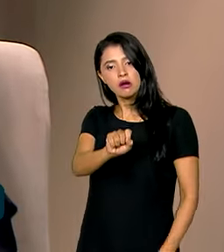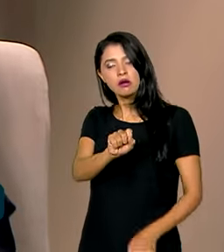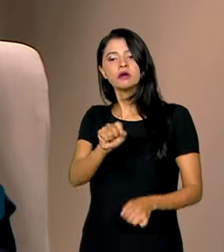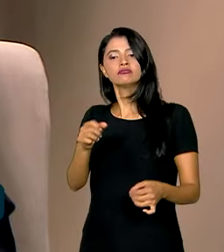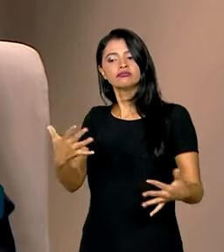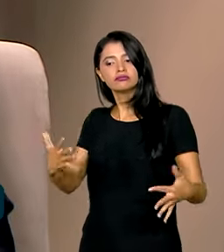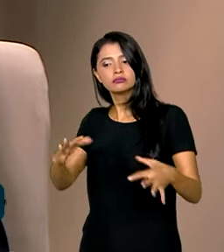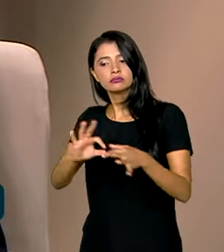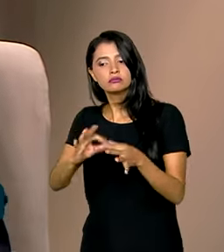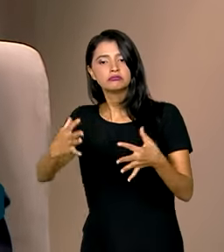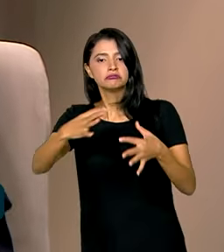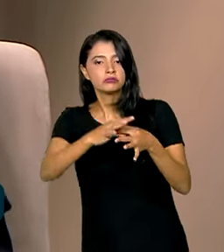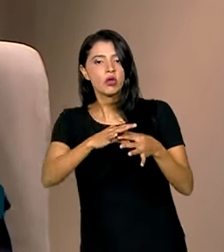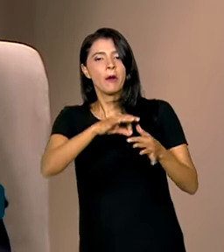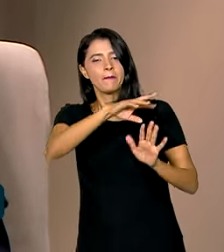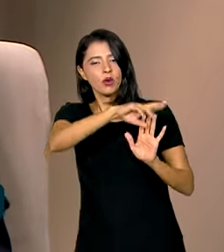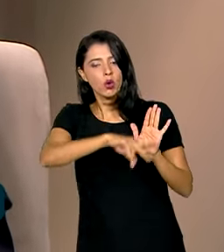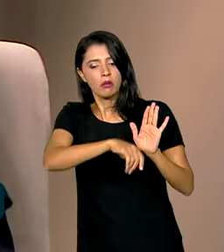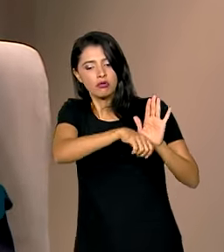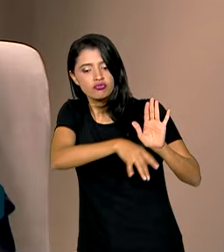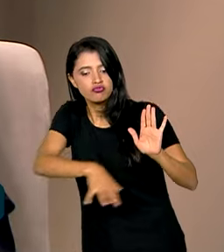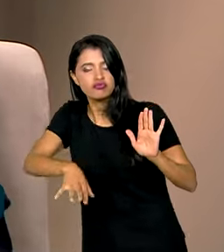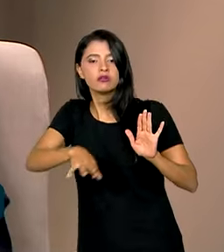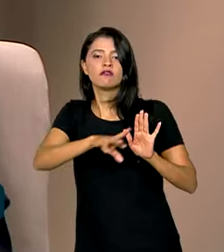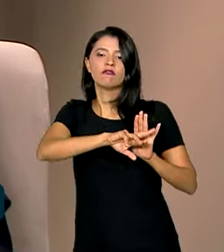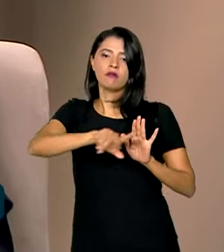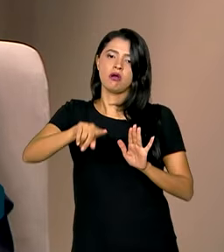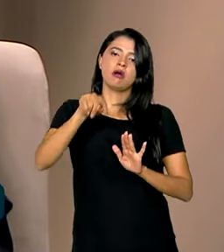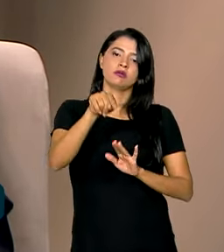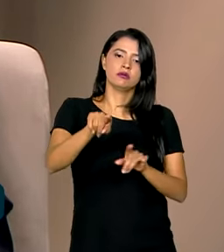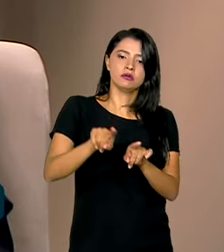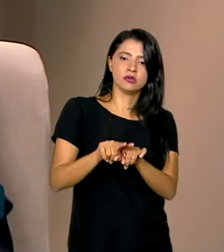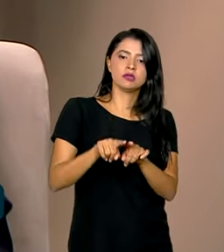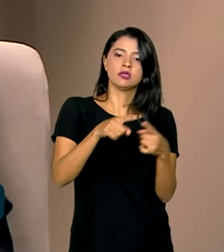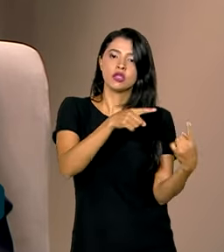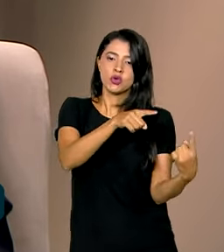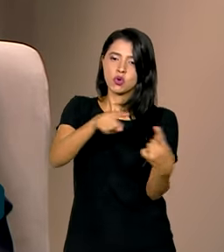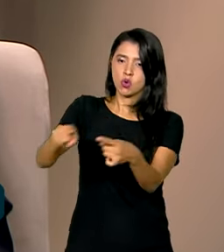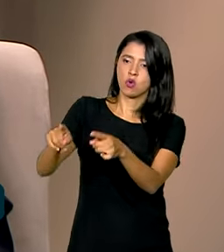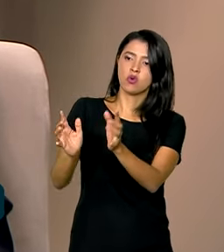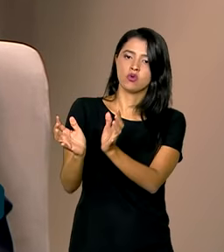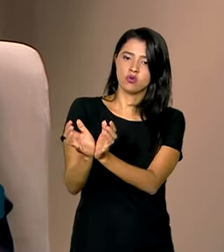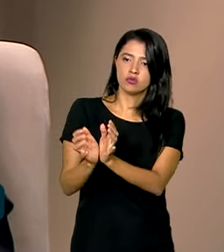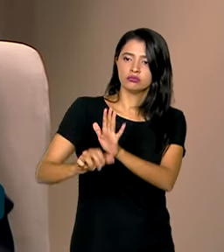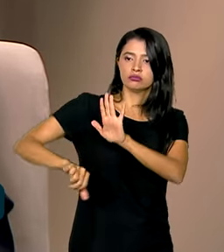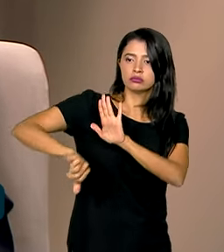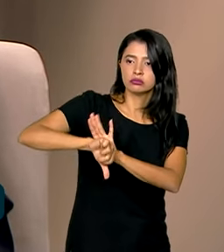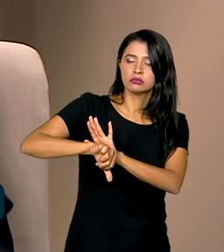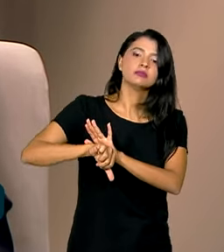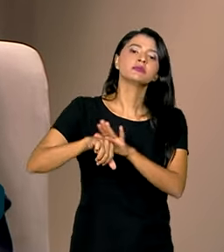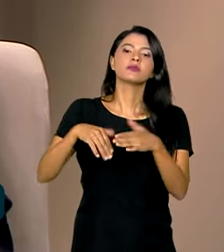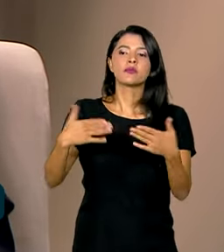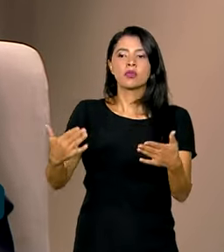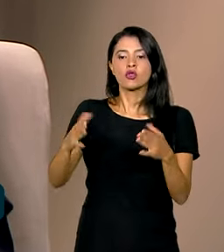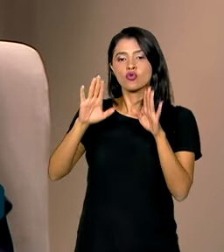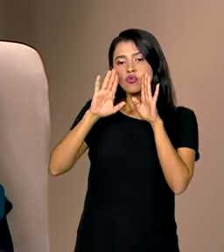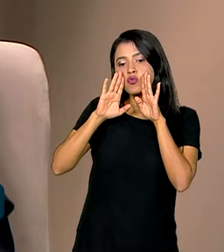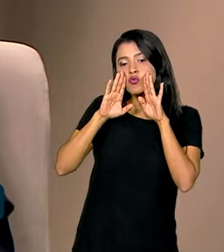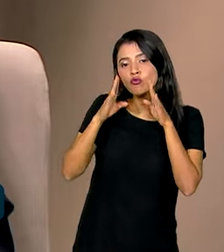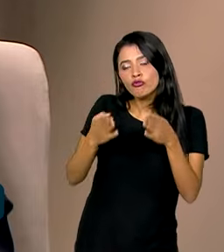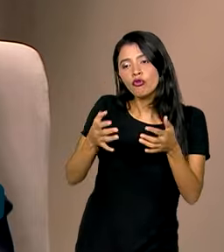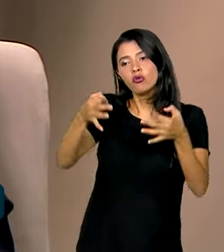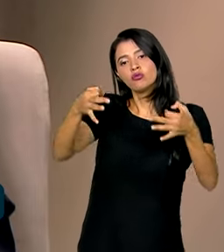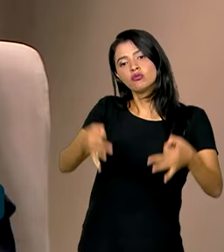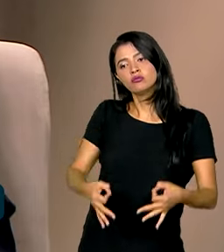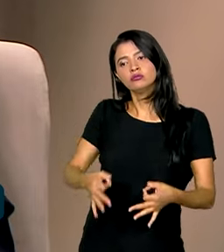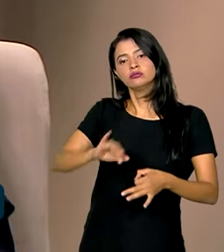integradora de vários programas, entre os quais esse, relativo ao enfrentamento a organizações criminosas, com um foco muito nítido,